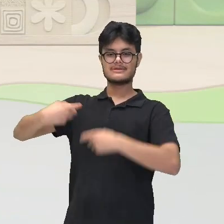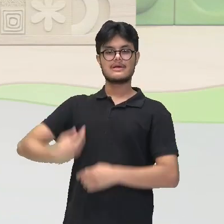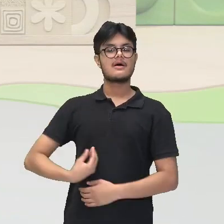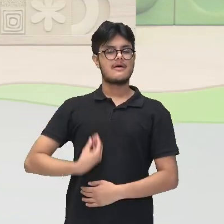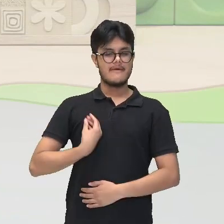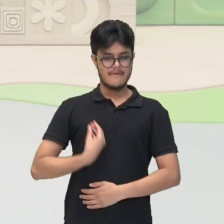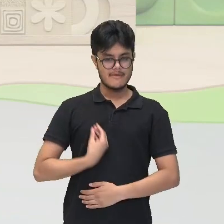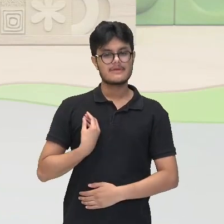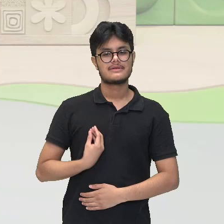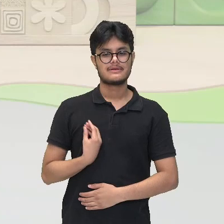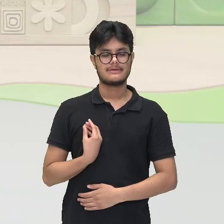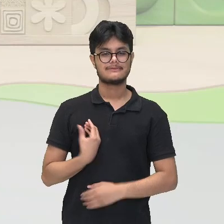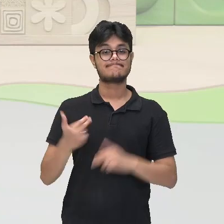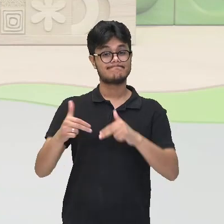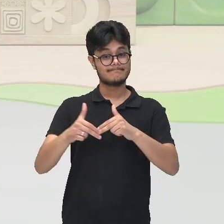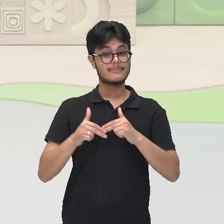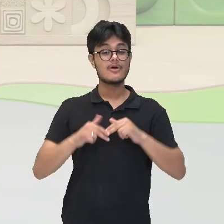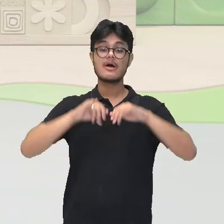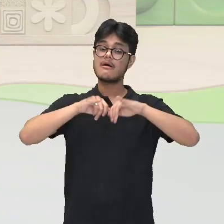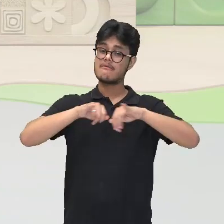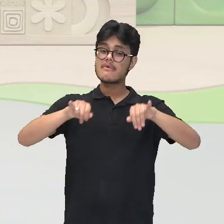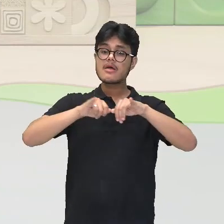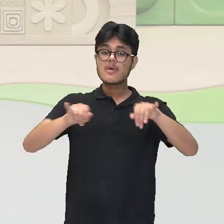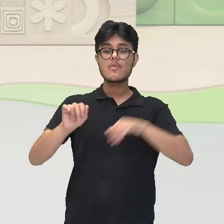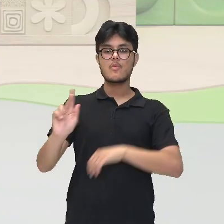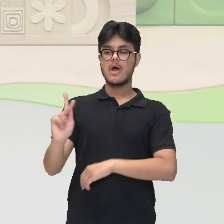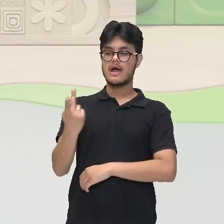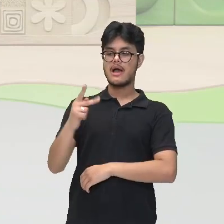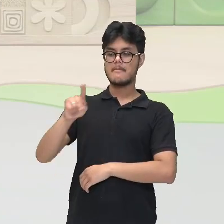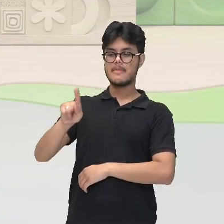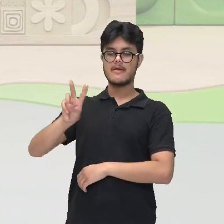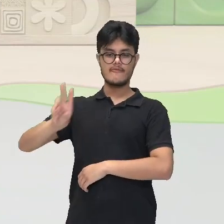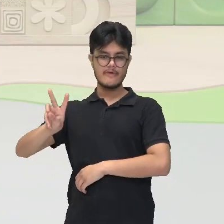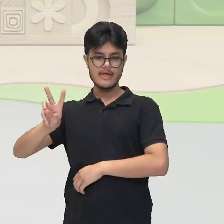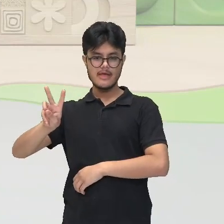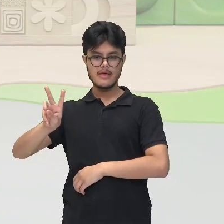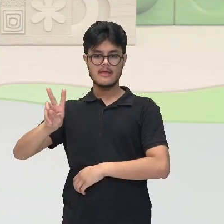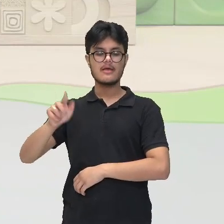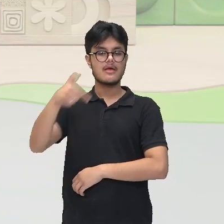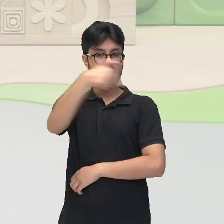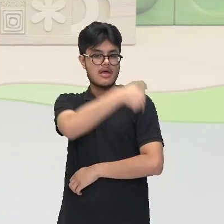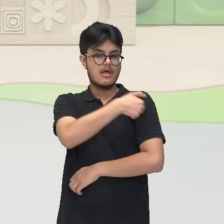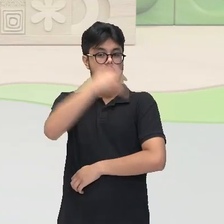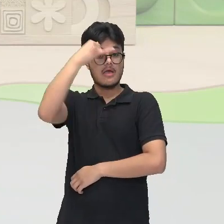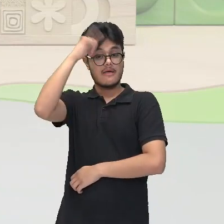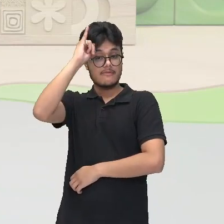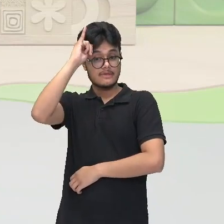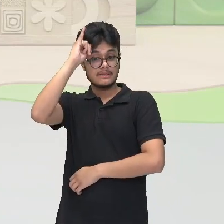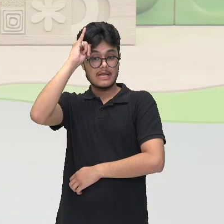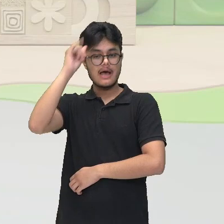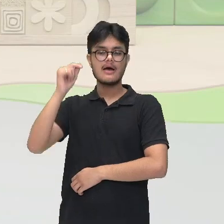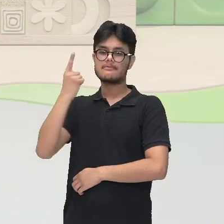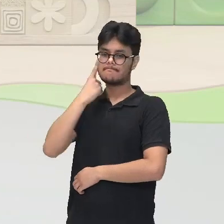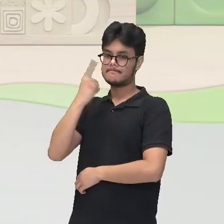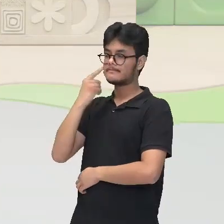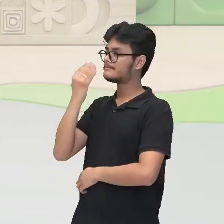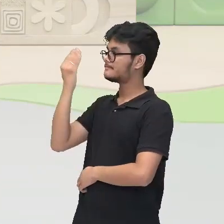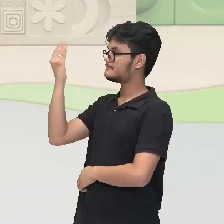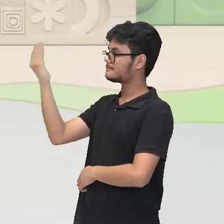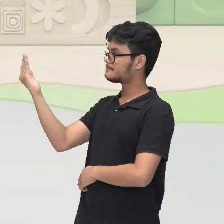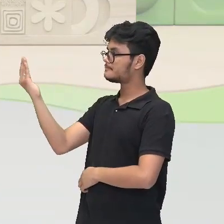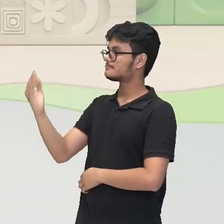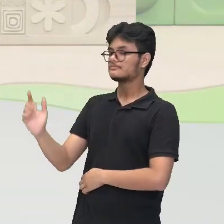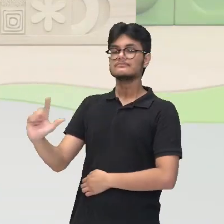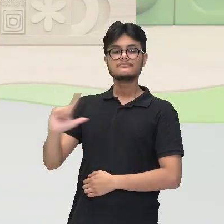que essa campanha do HPV, a campanha contra o HPV, que a gente pode observar,